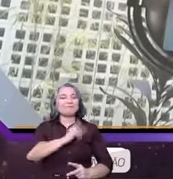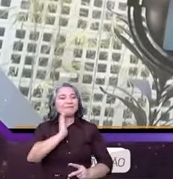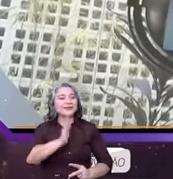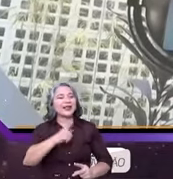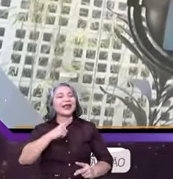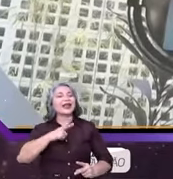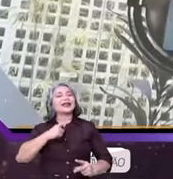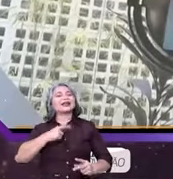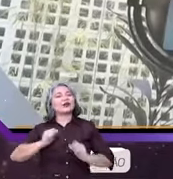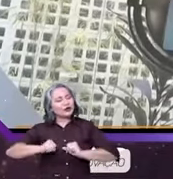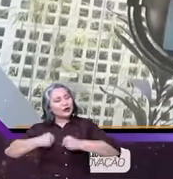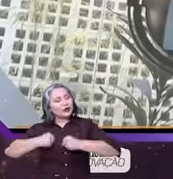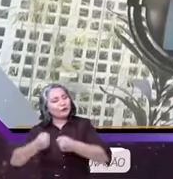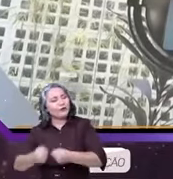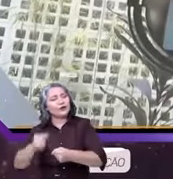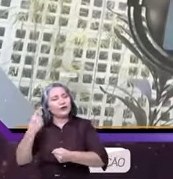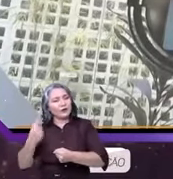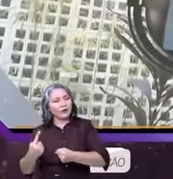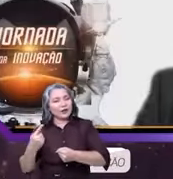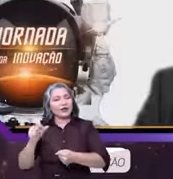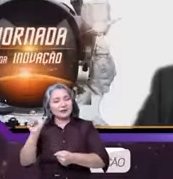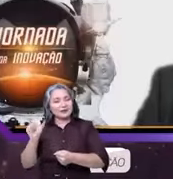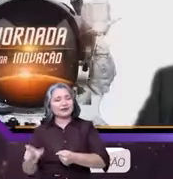defesa? Obrigado.